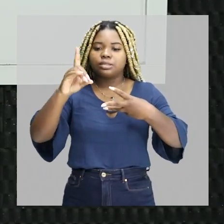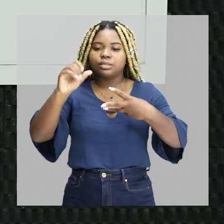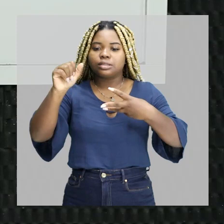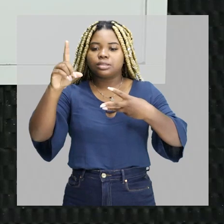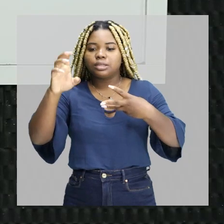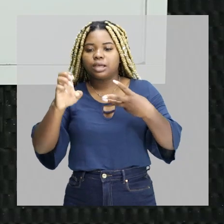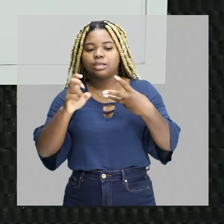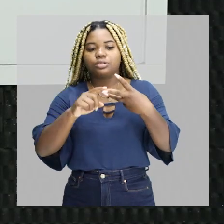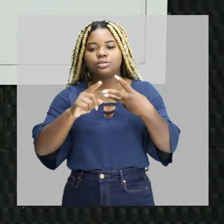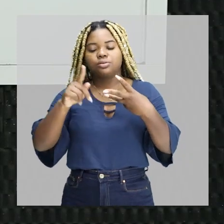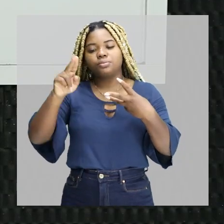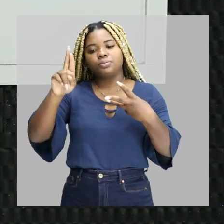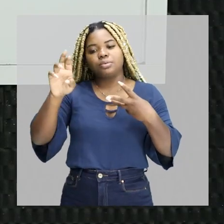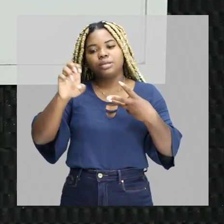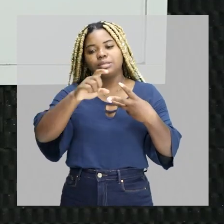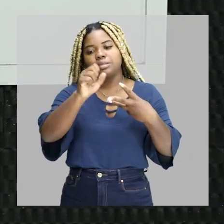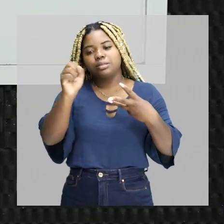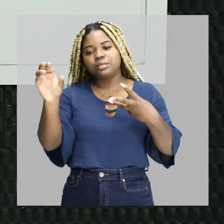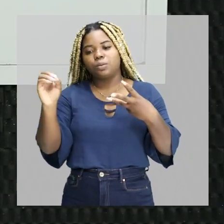que é justamente a densidade.